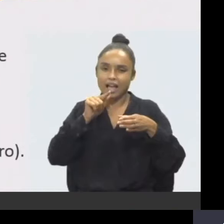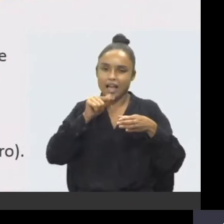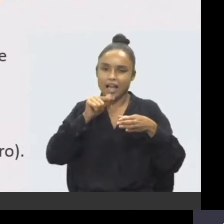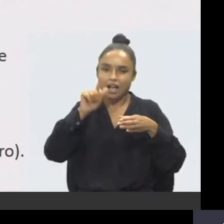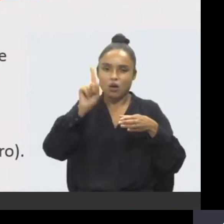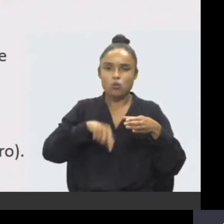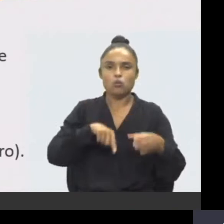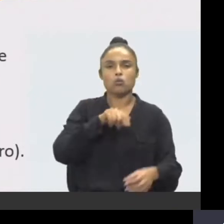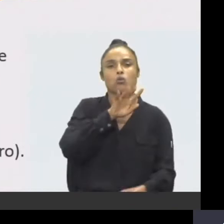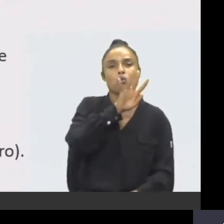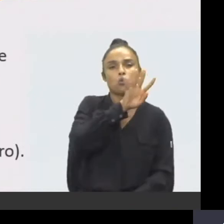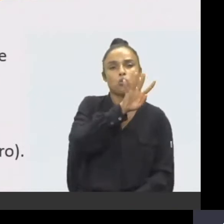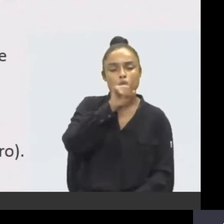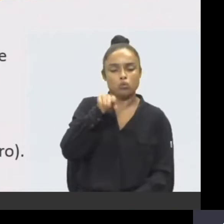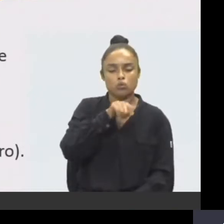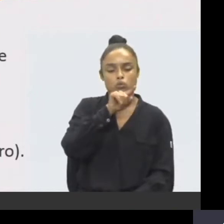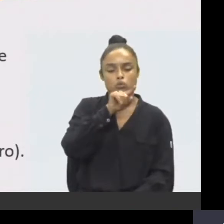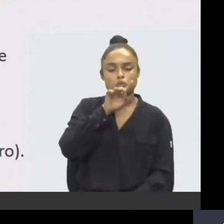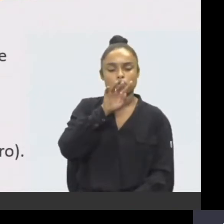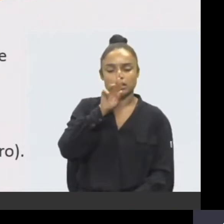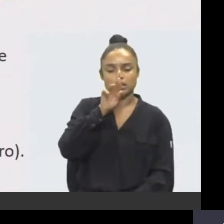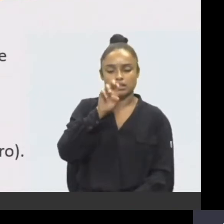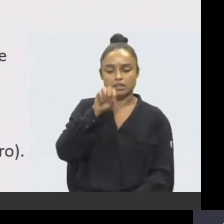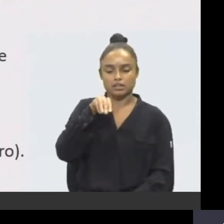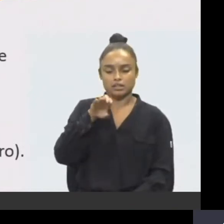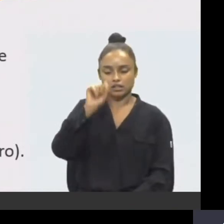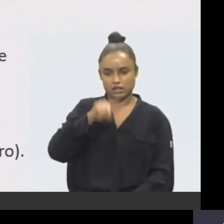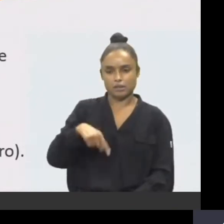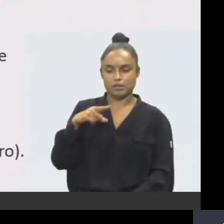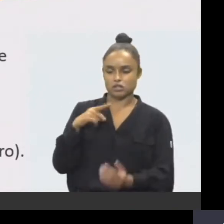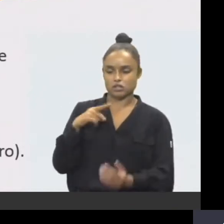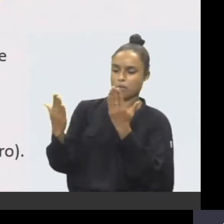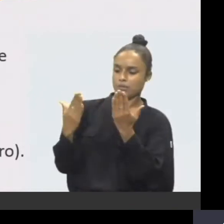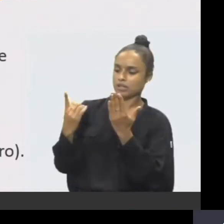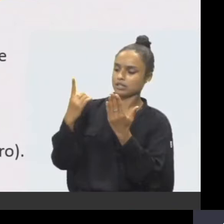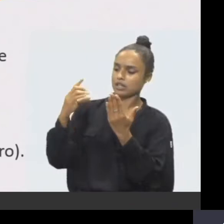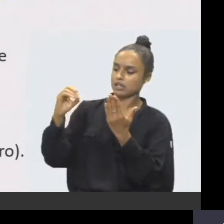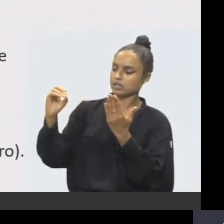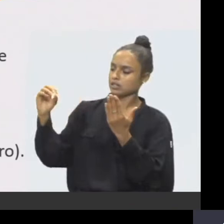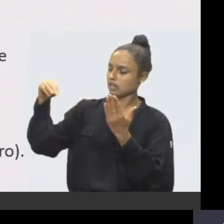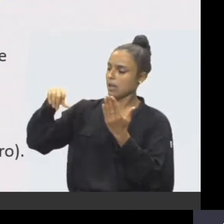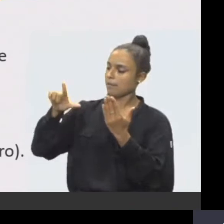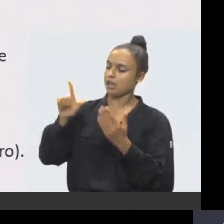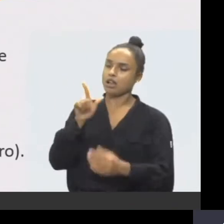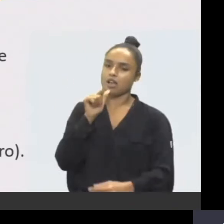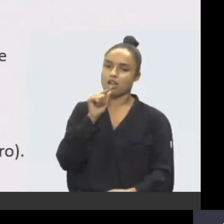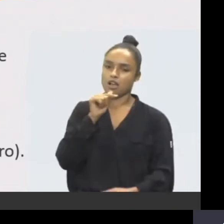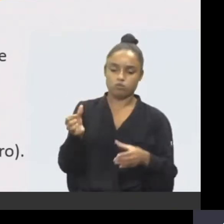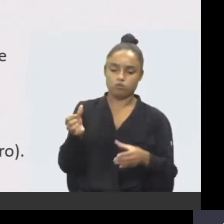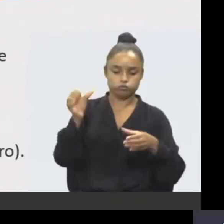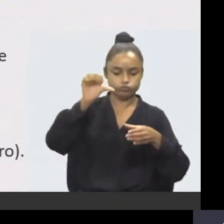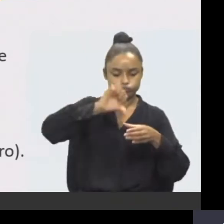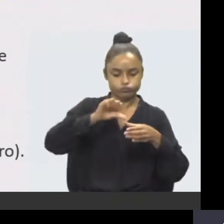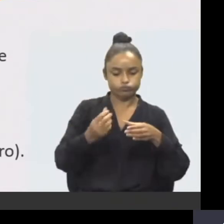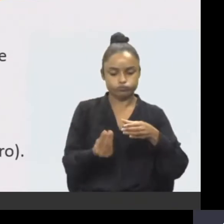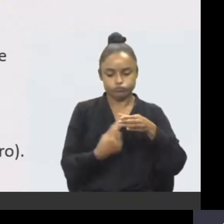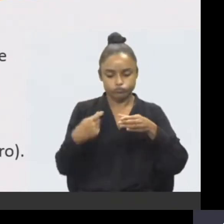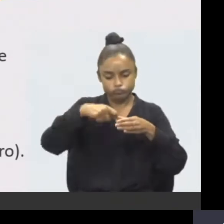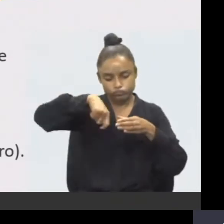gramas do composto por 100 ml de água. Então a solubilidade máxima que eu consigo, 42 gramas em 100 ml de